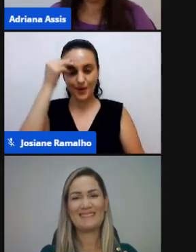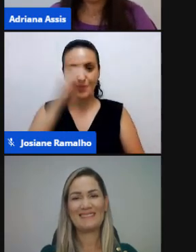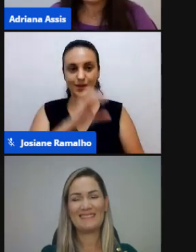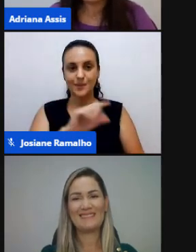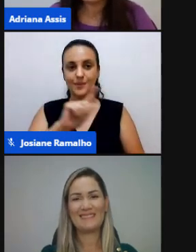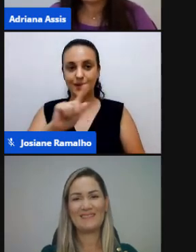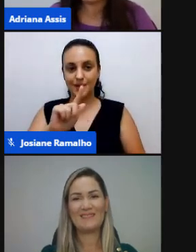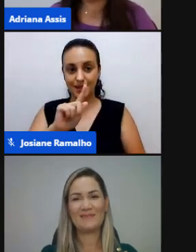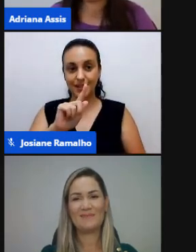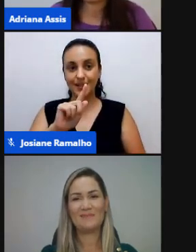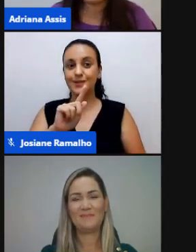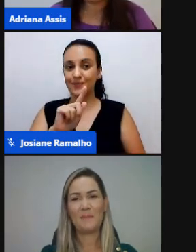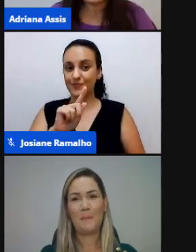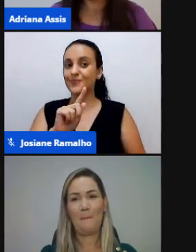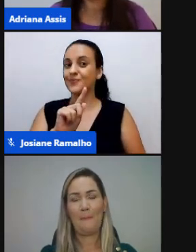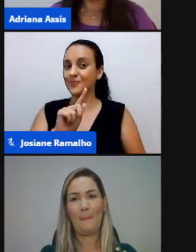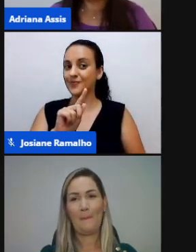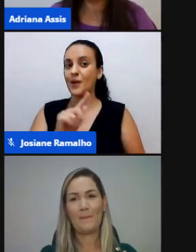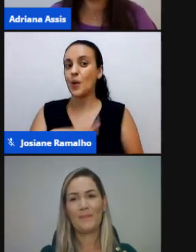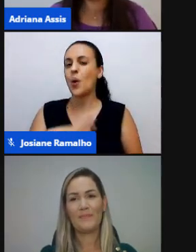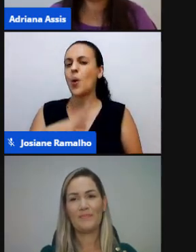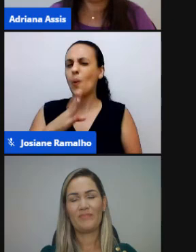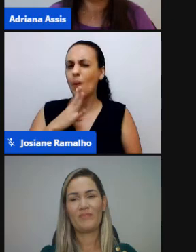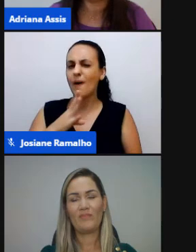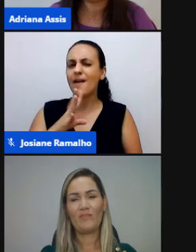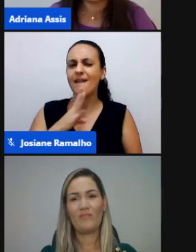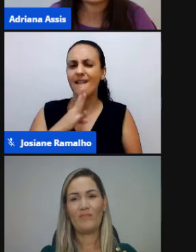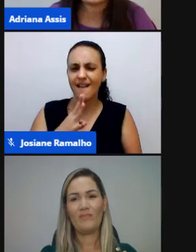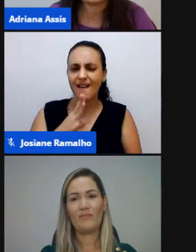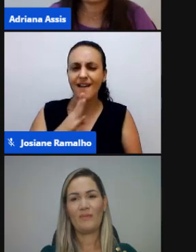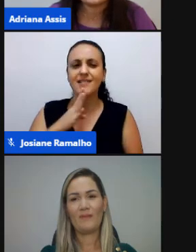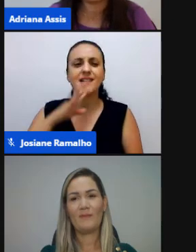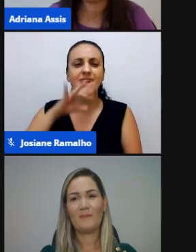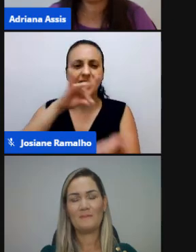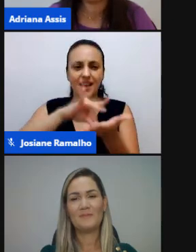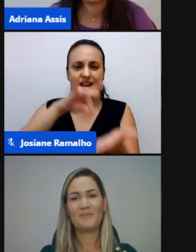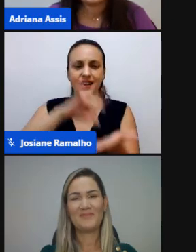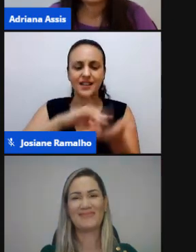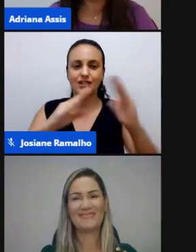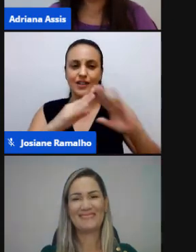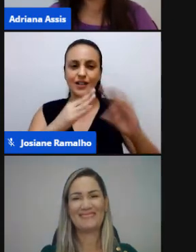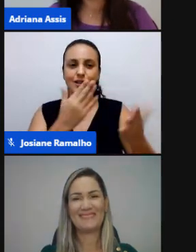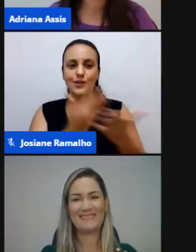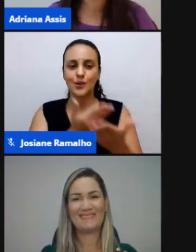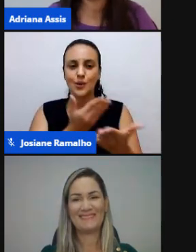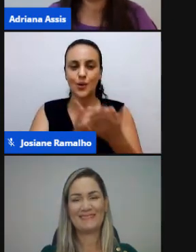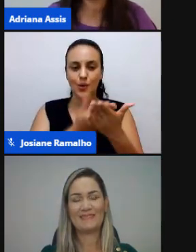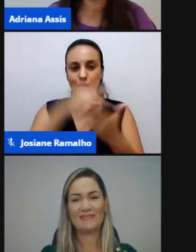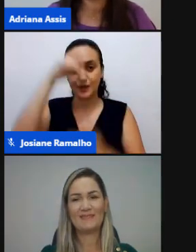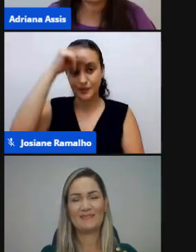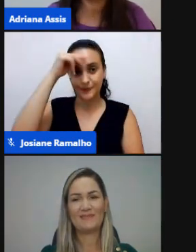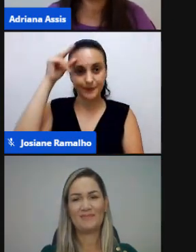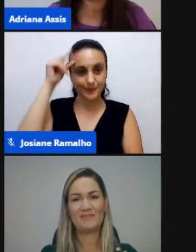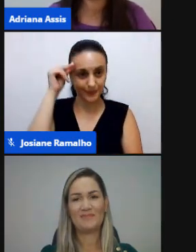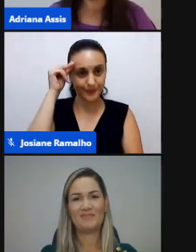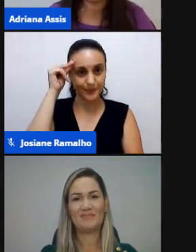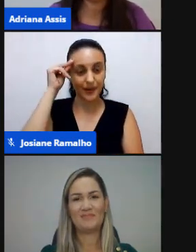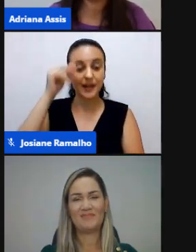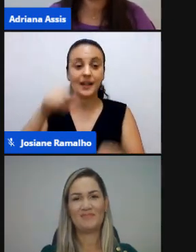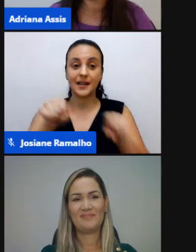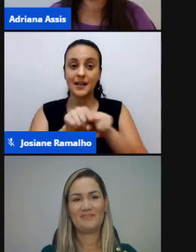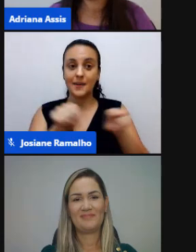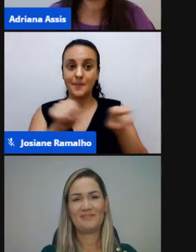E, portanto, ela conhece muito bem a nossa realidade. Também, desde já,